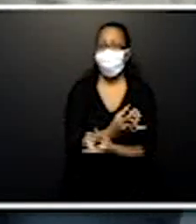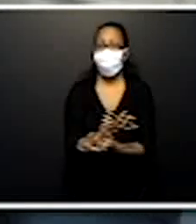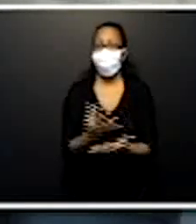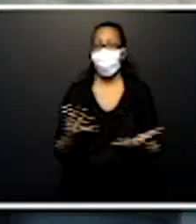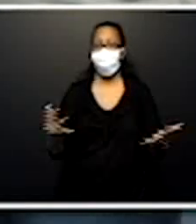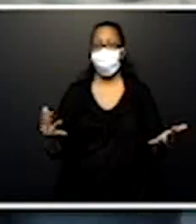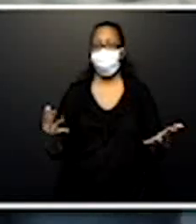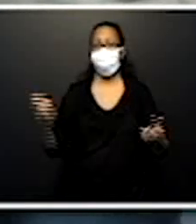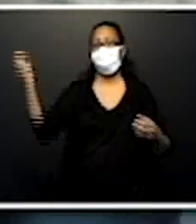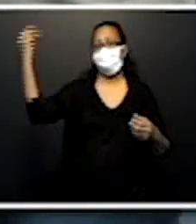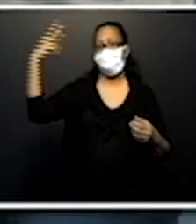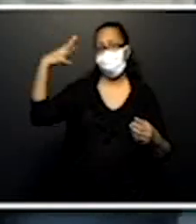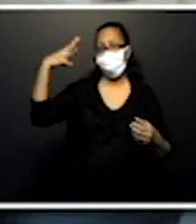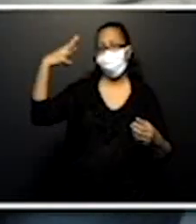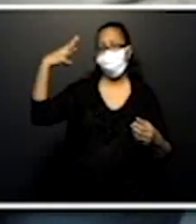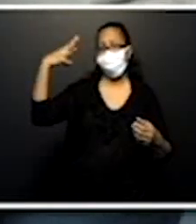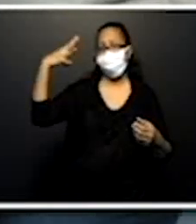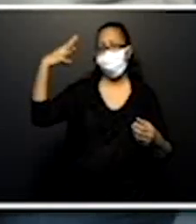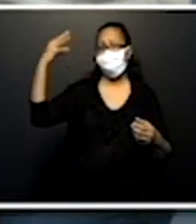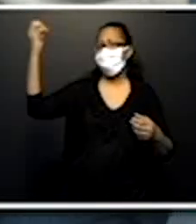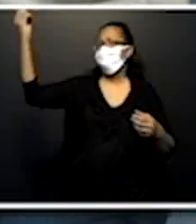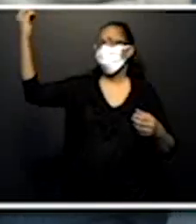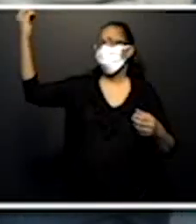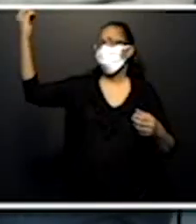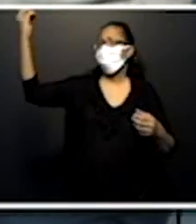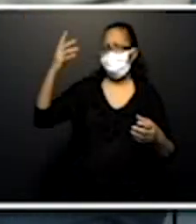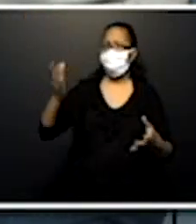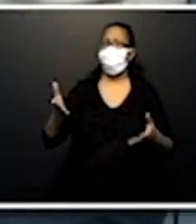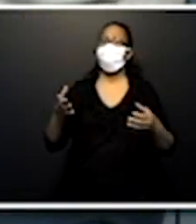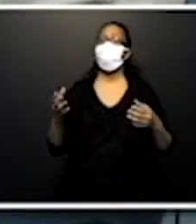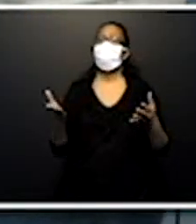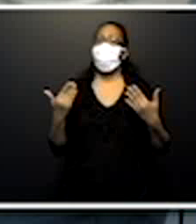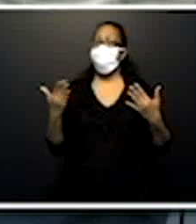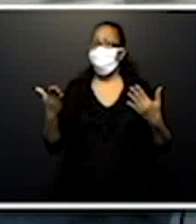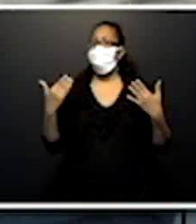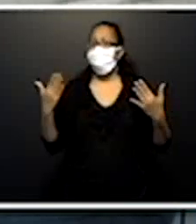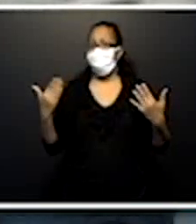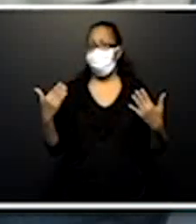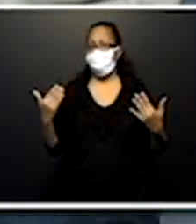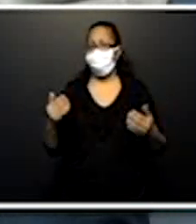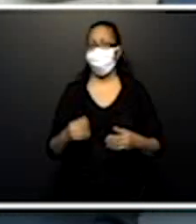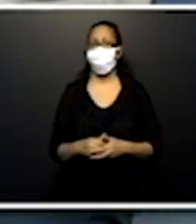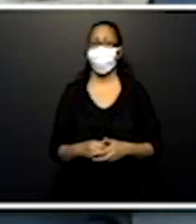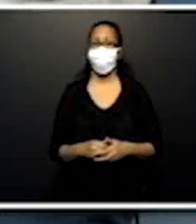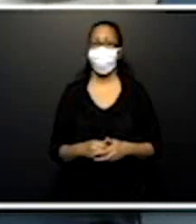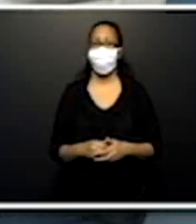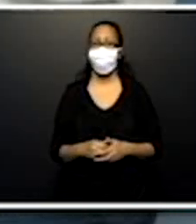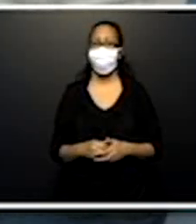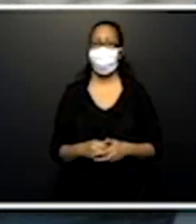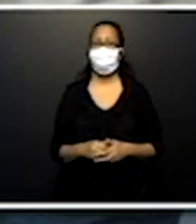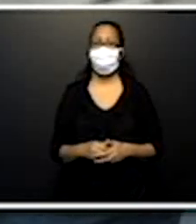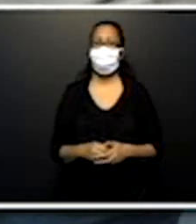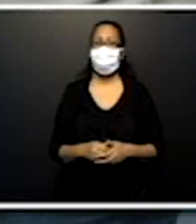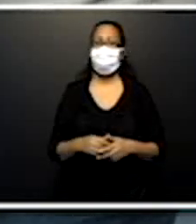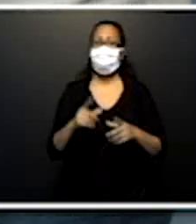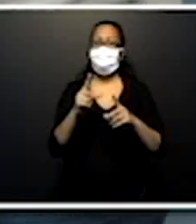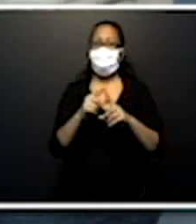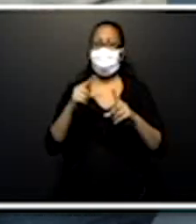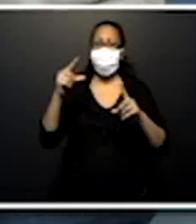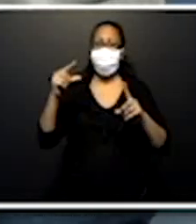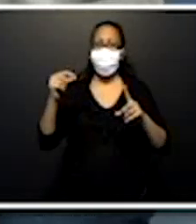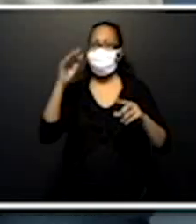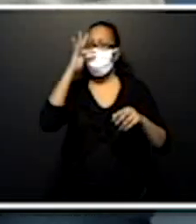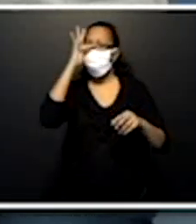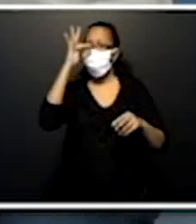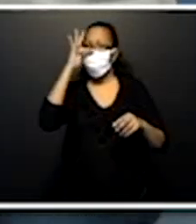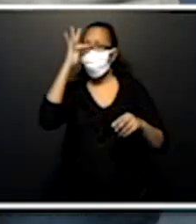ele quer trazer a luz, a claridade, o calor, né? As pétalas ardentes. Novamente, se nós olharmos